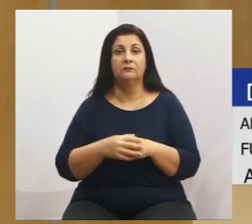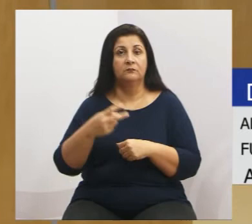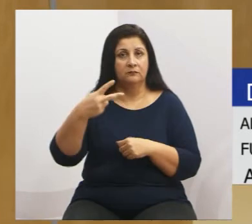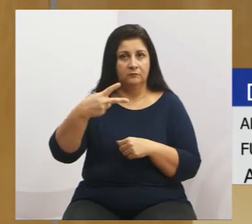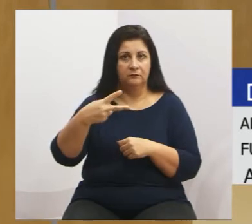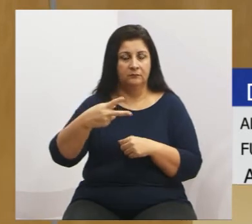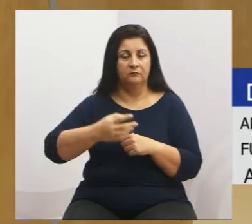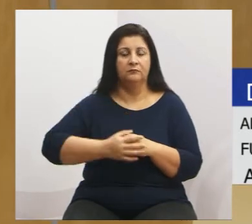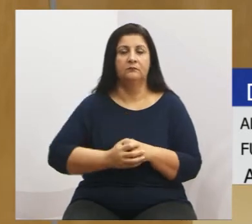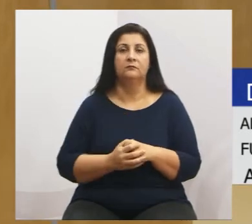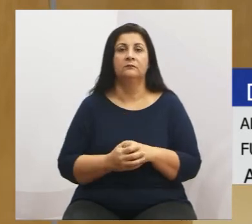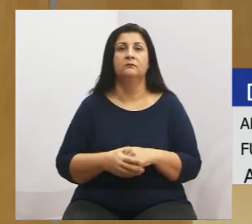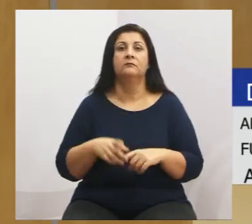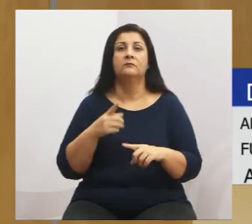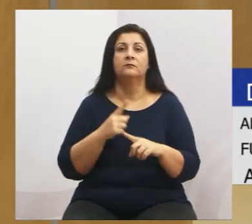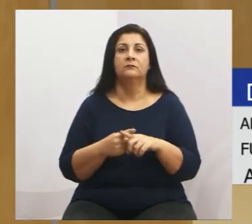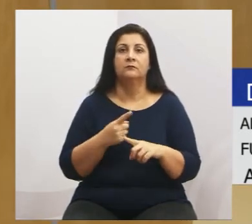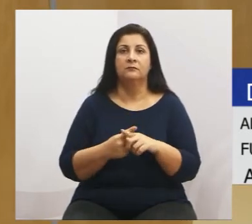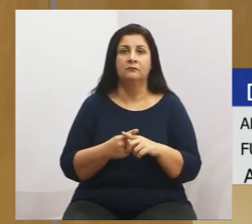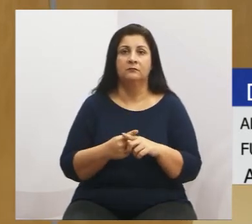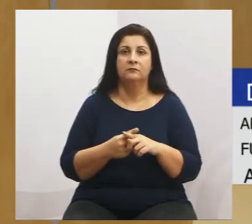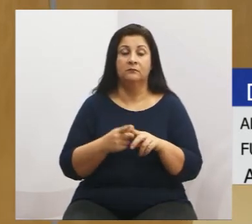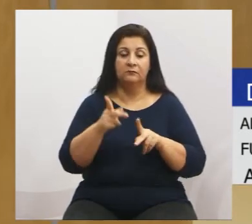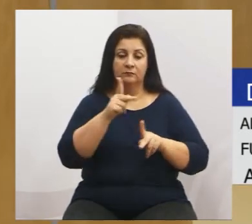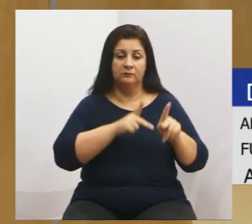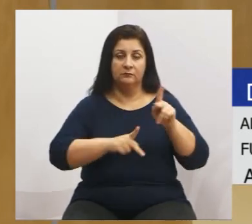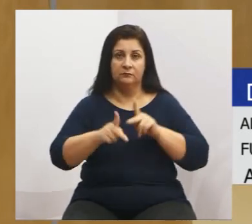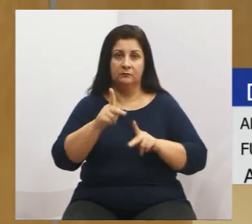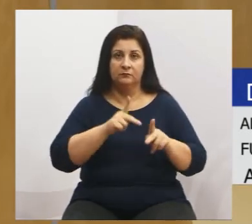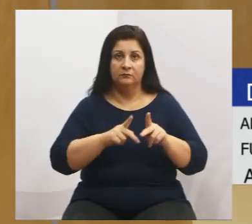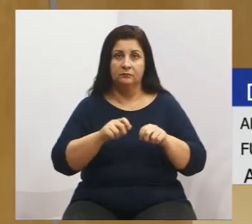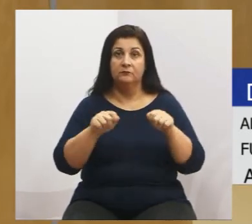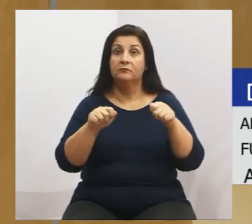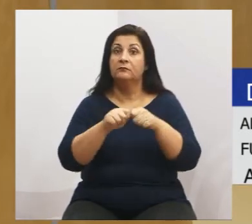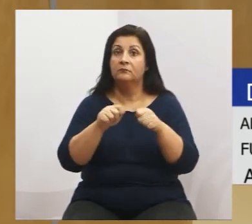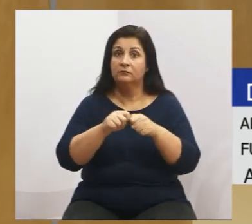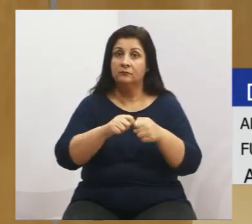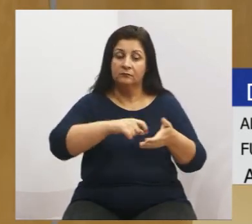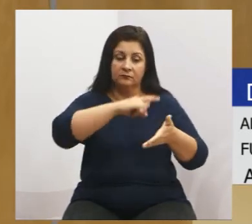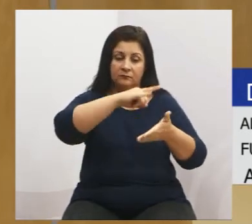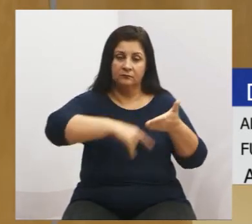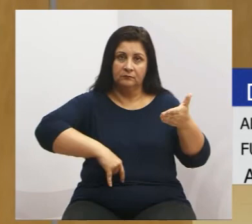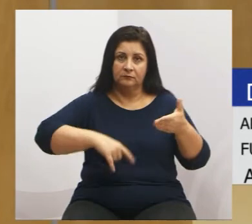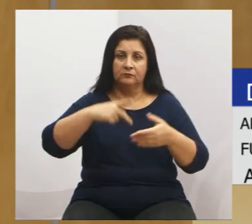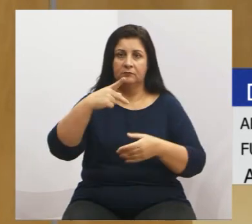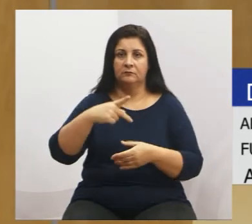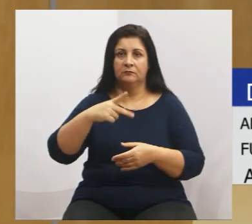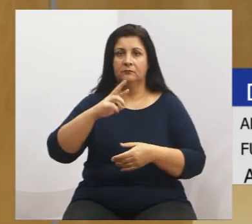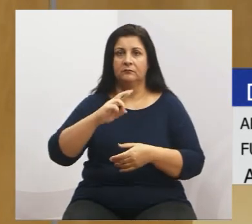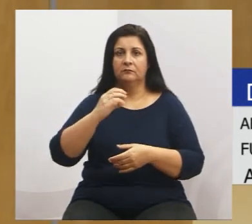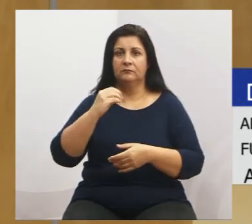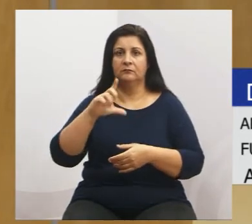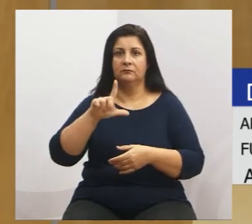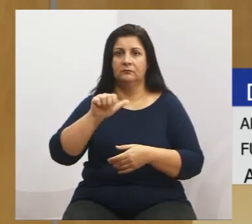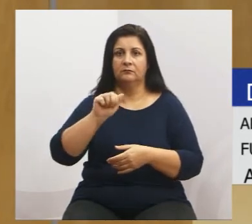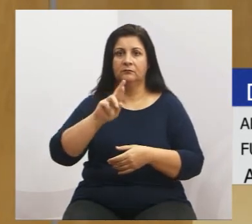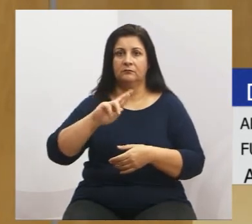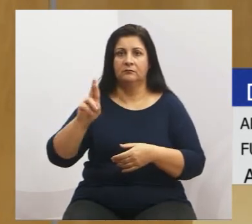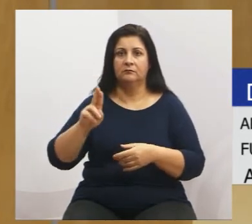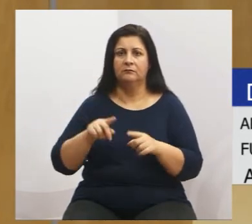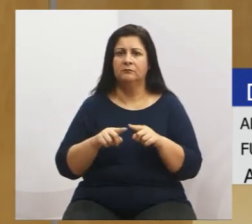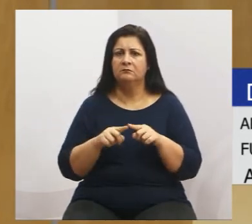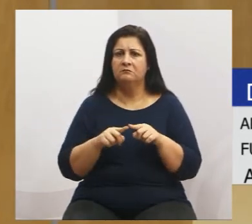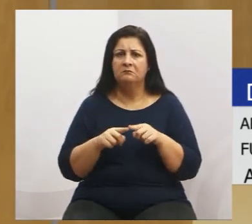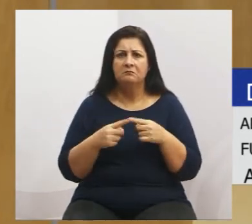lá porque aquele povo tinha feito inscrição na Pró Lar, mas não foi